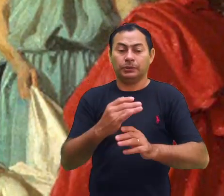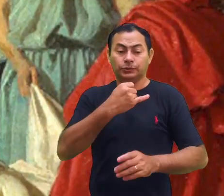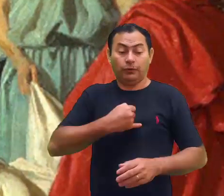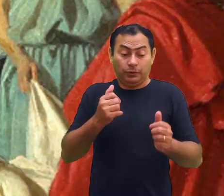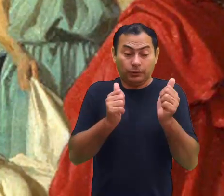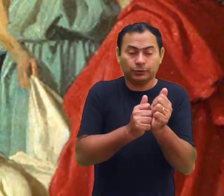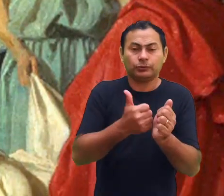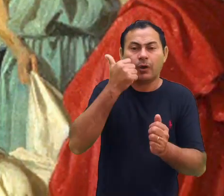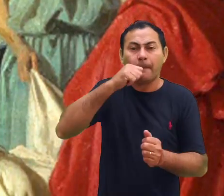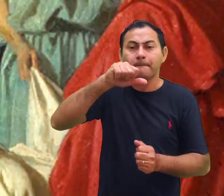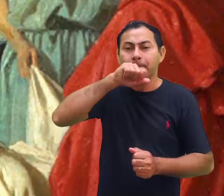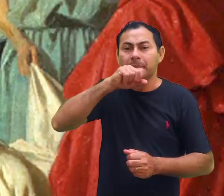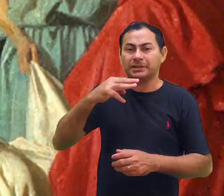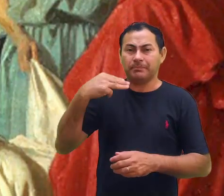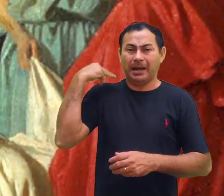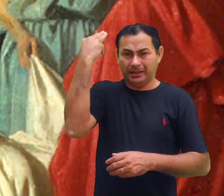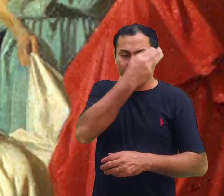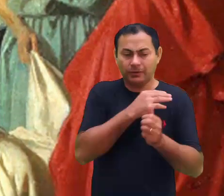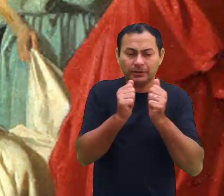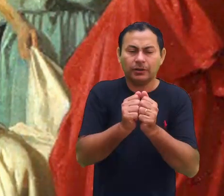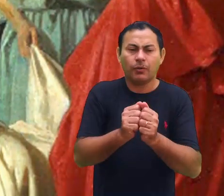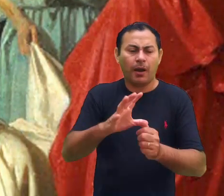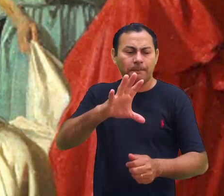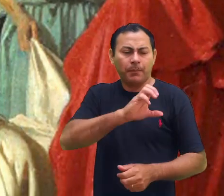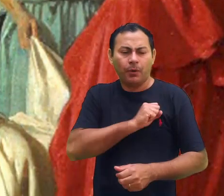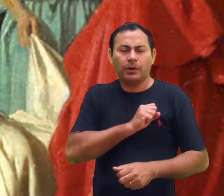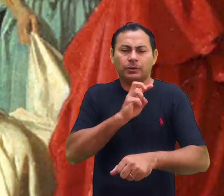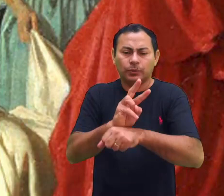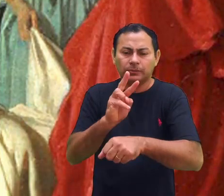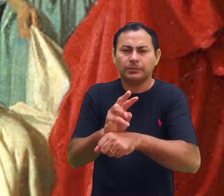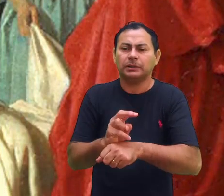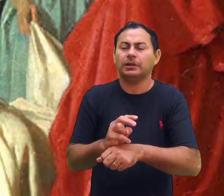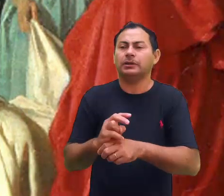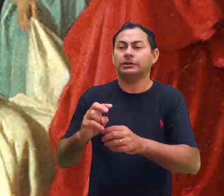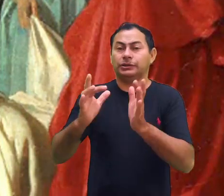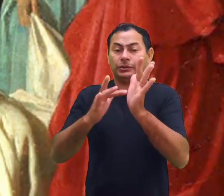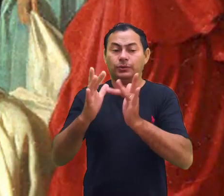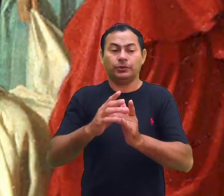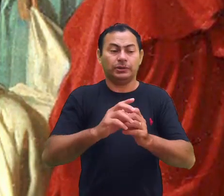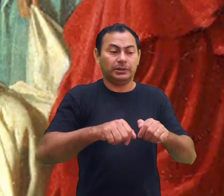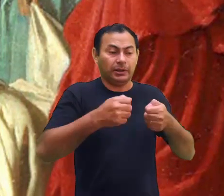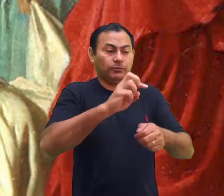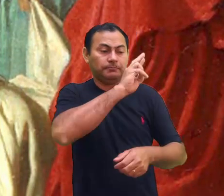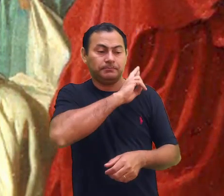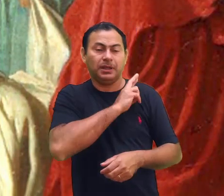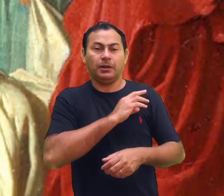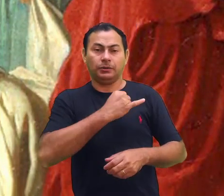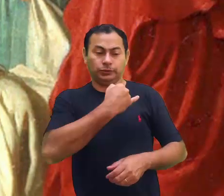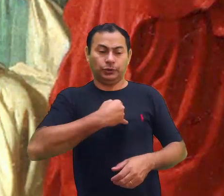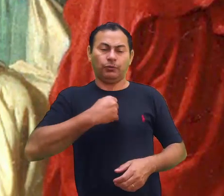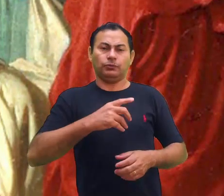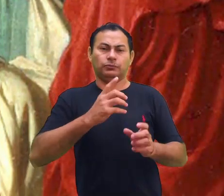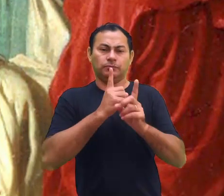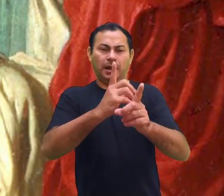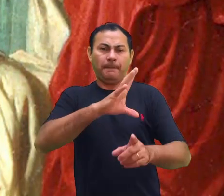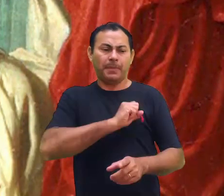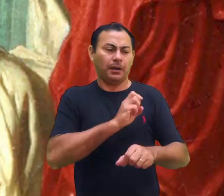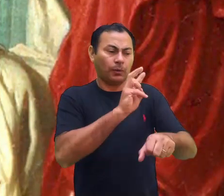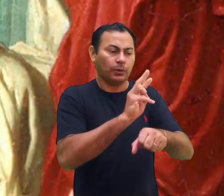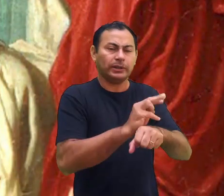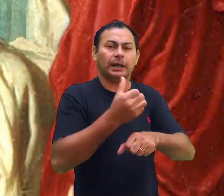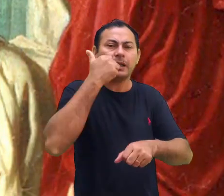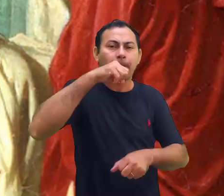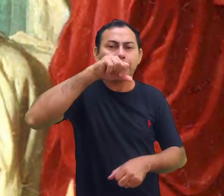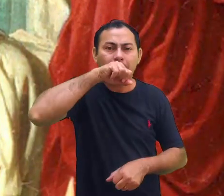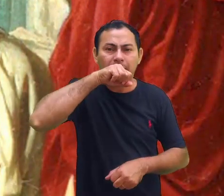de Jesus. Jesus, demonstrando amor e cuidado para com ela, incumbiu João, o discípulo que amava, da responsabilidade